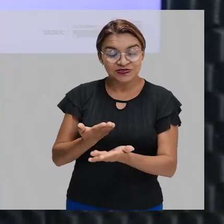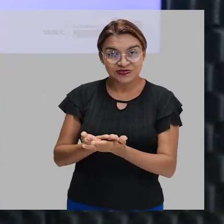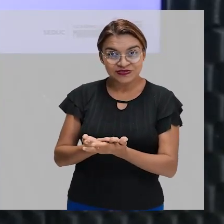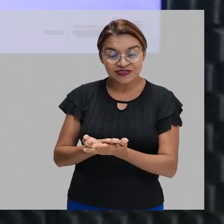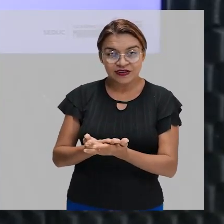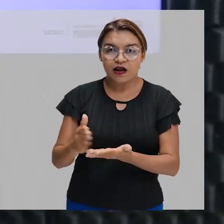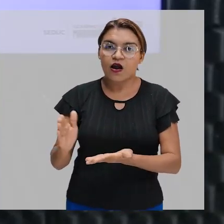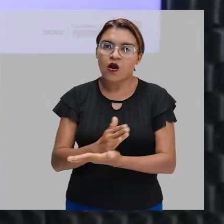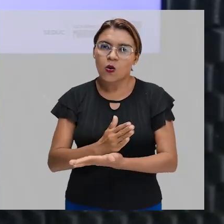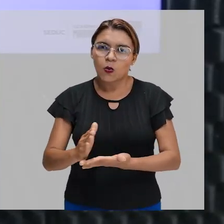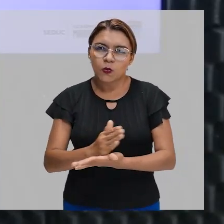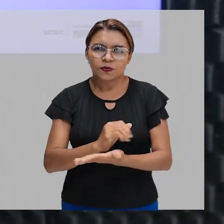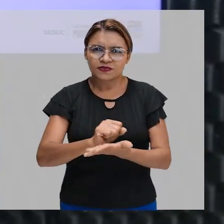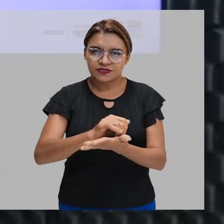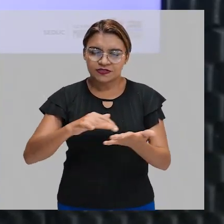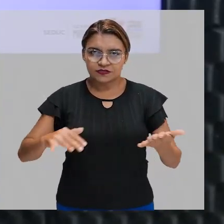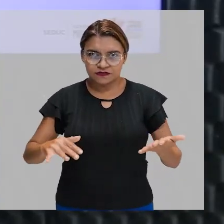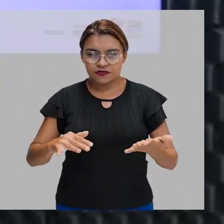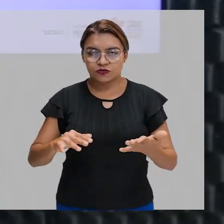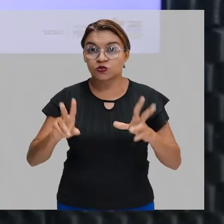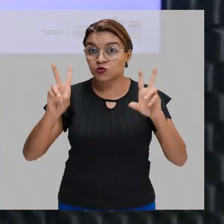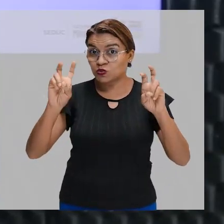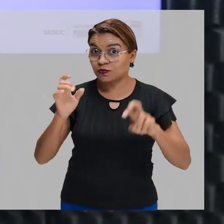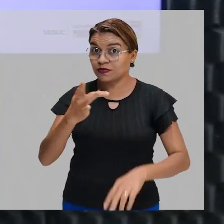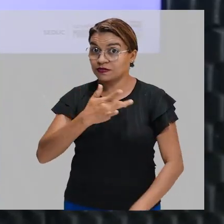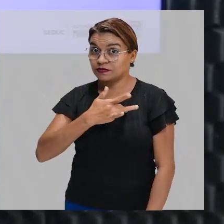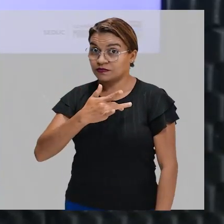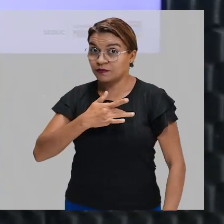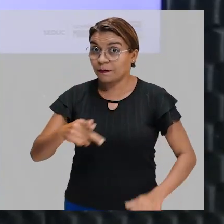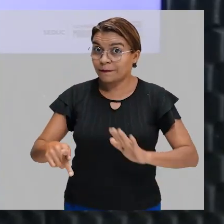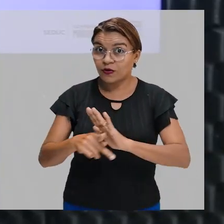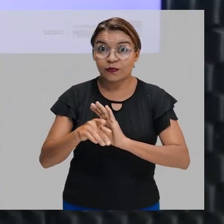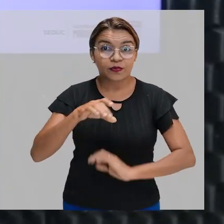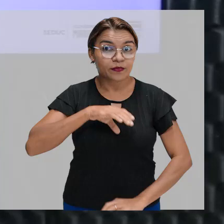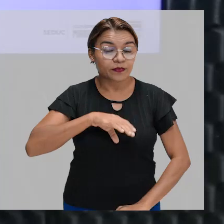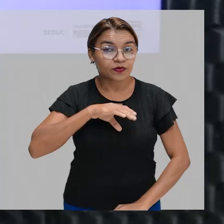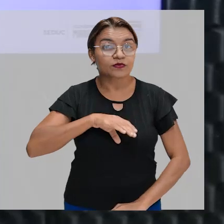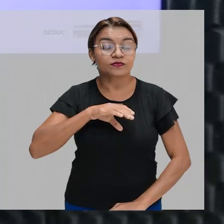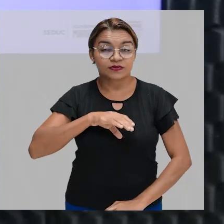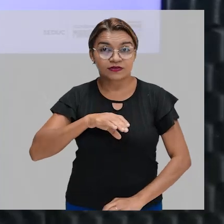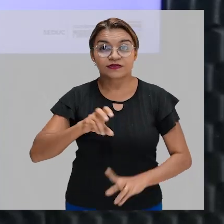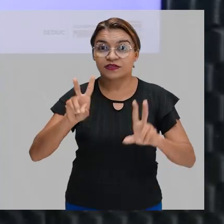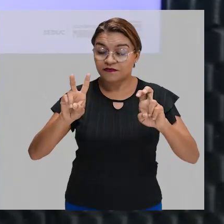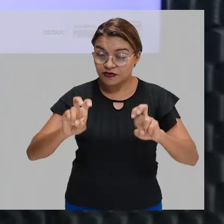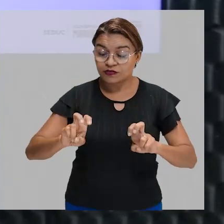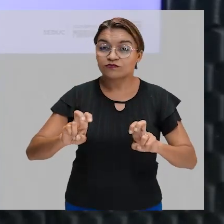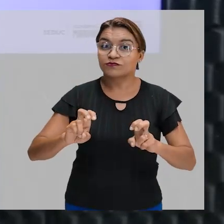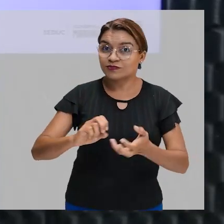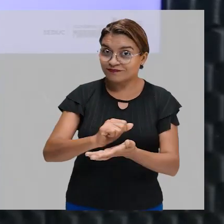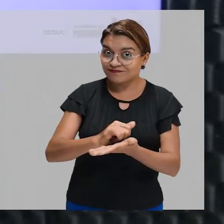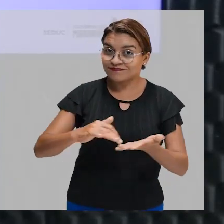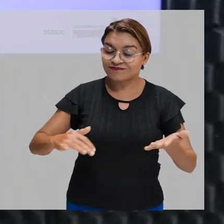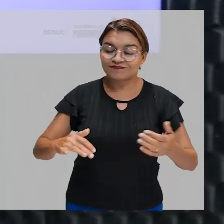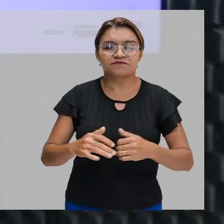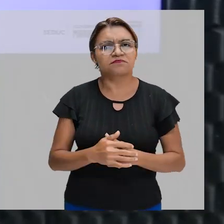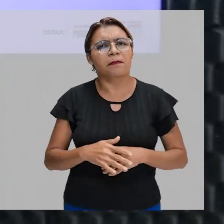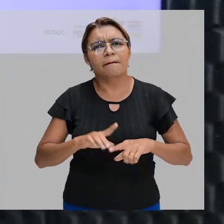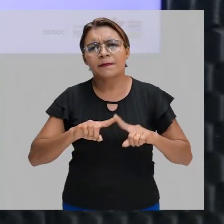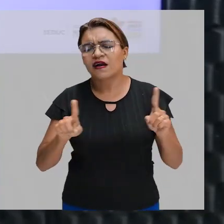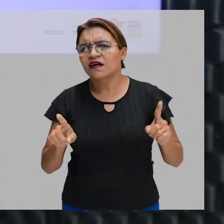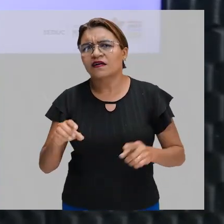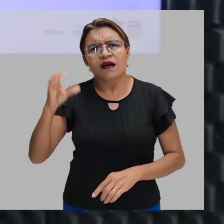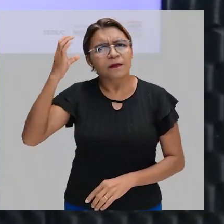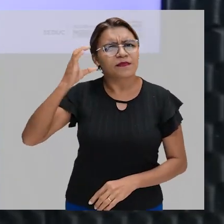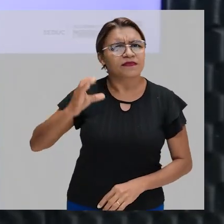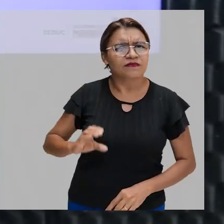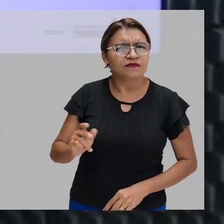exercícios nós vamos falar muito de romantismo em Portugal a partir dos exercícios né talvez você diga Será que calma mas não deu